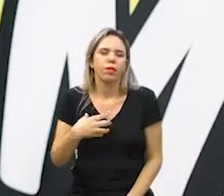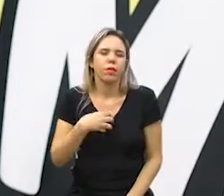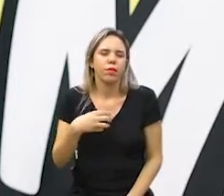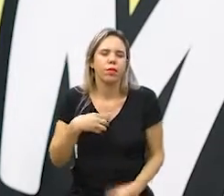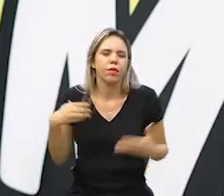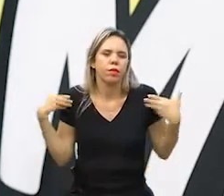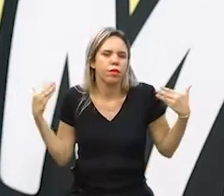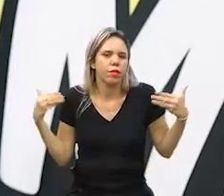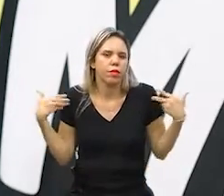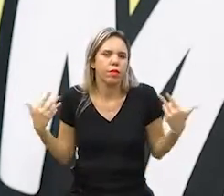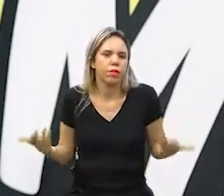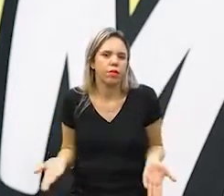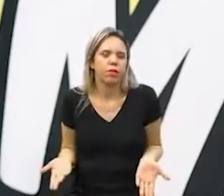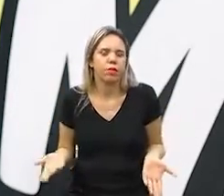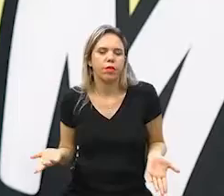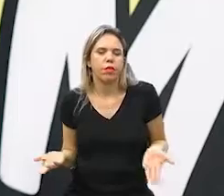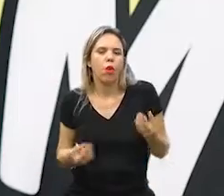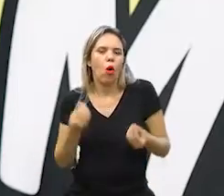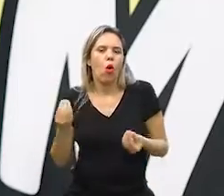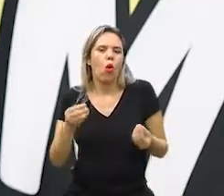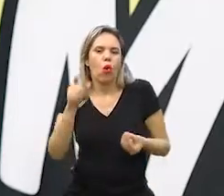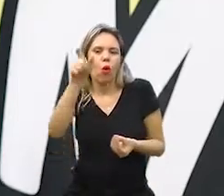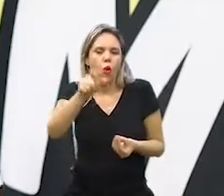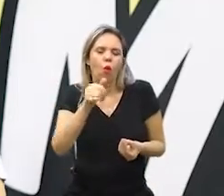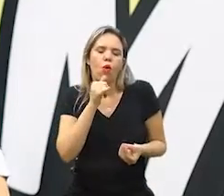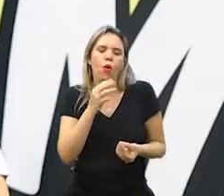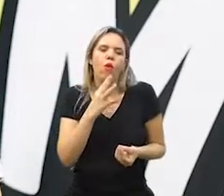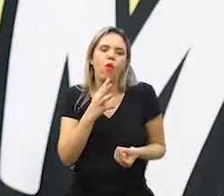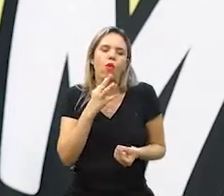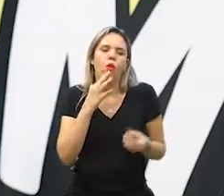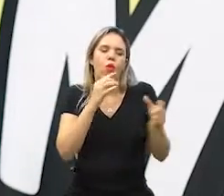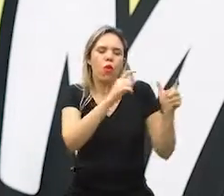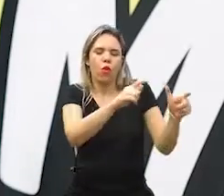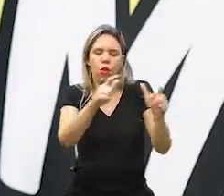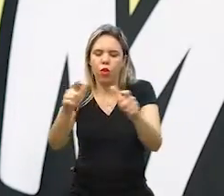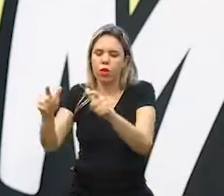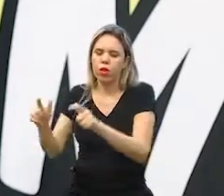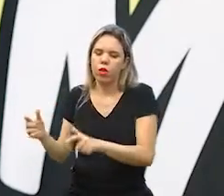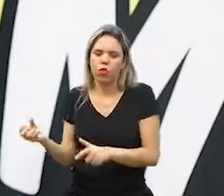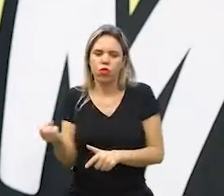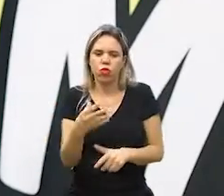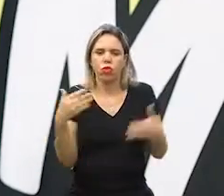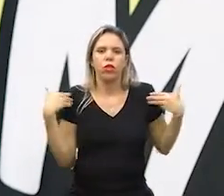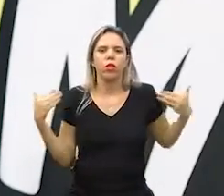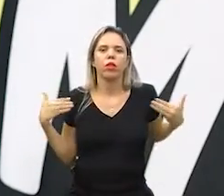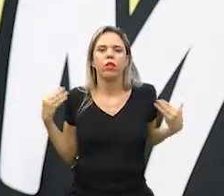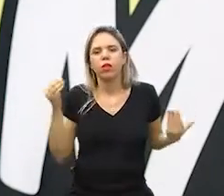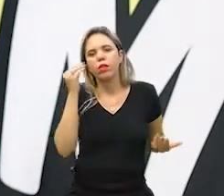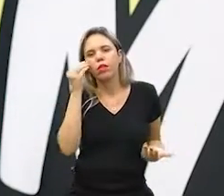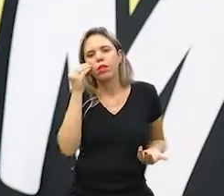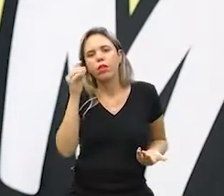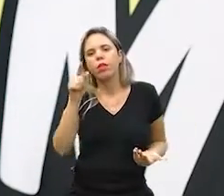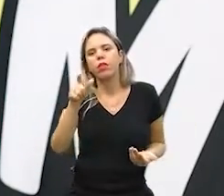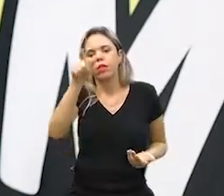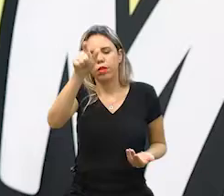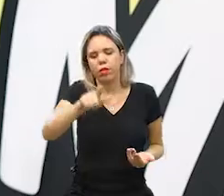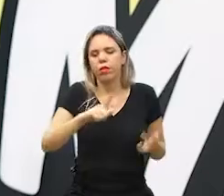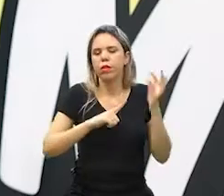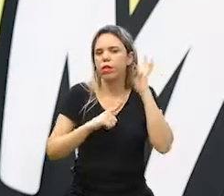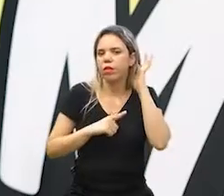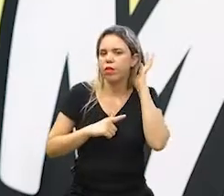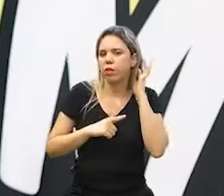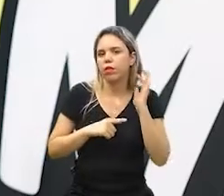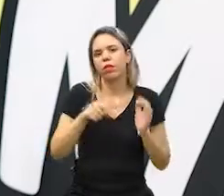espírito aventureiro, como você, de conhecer lugares novos, de se aventurar, né? O que ela